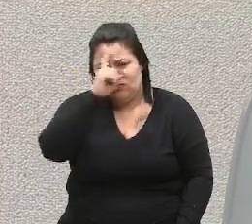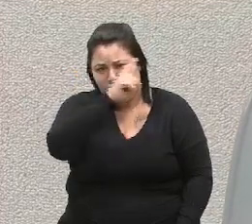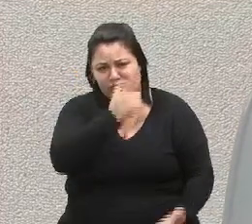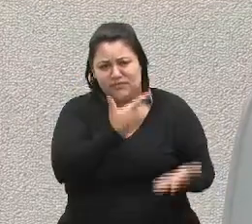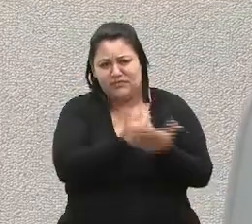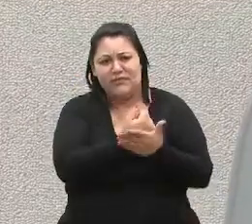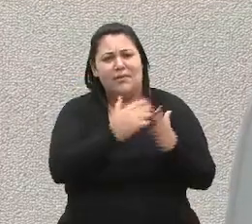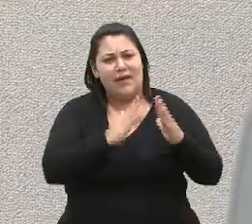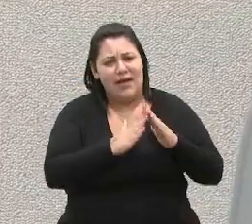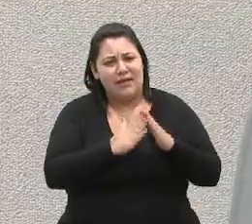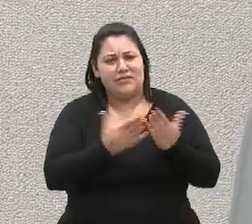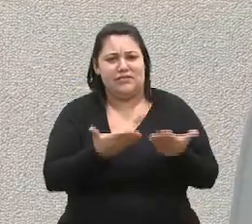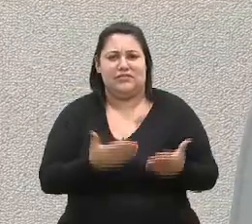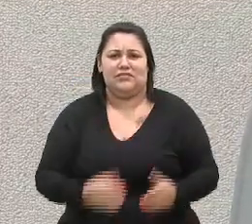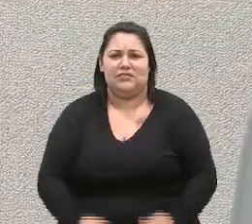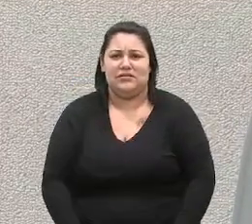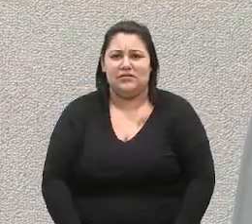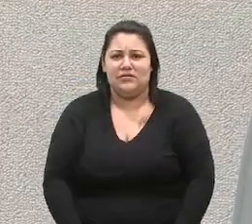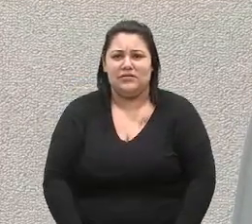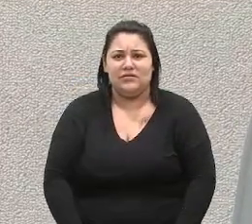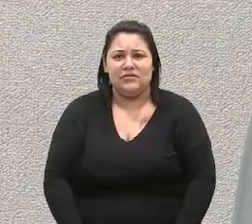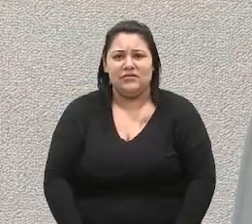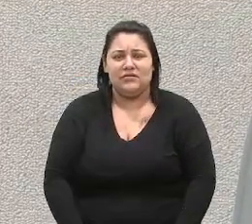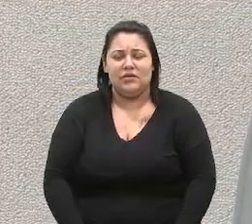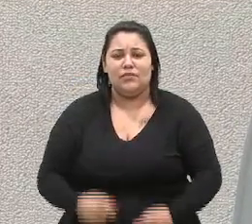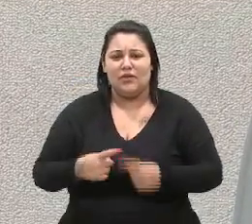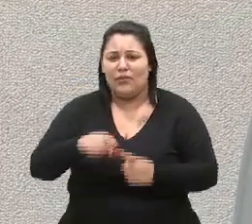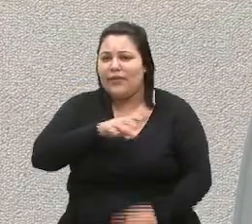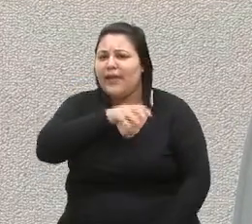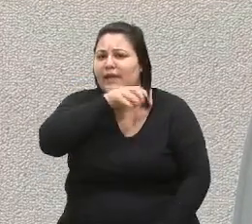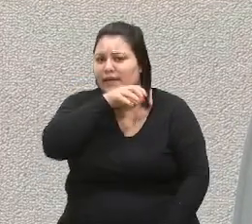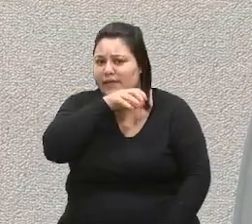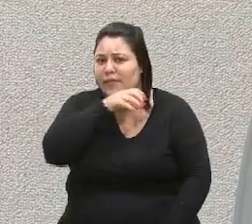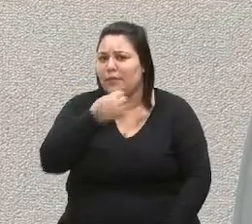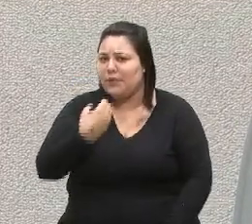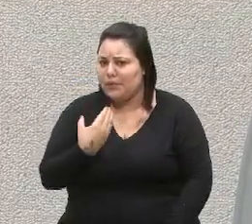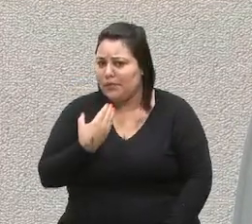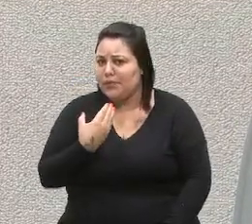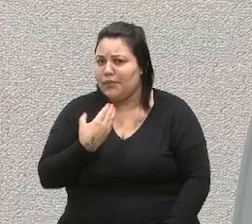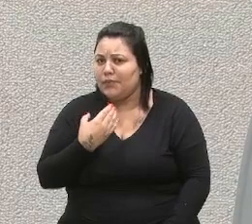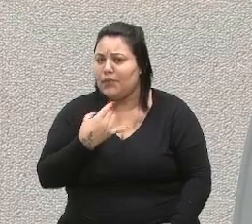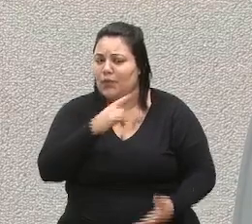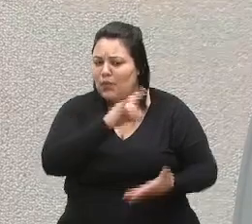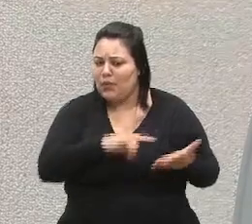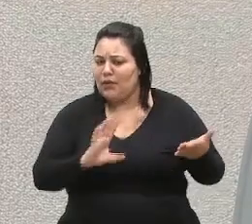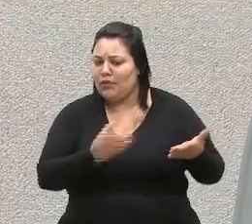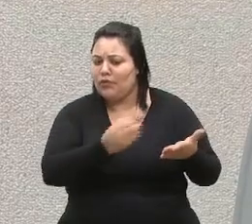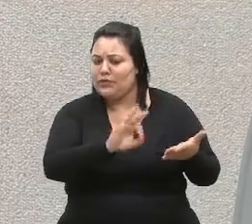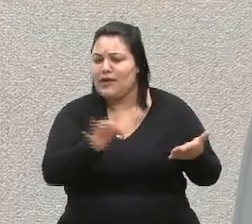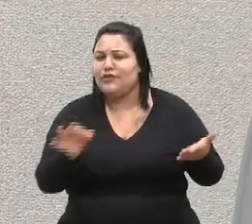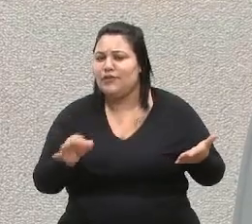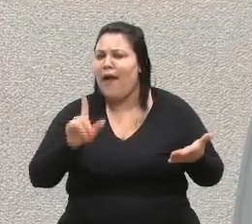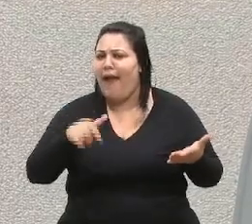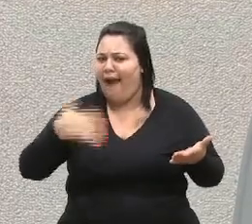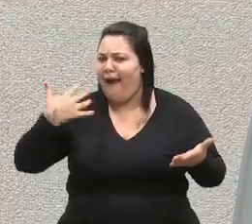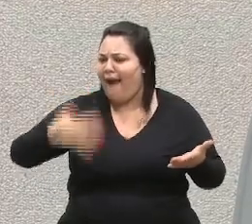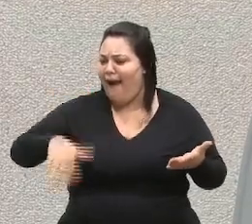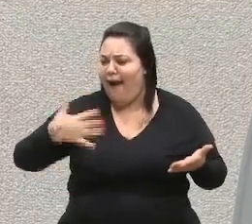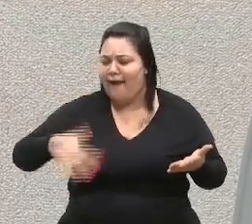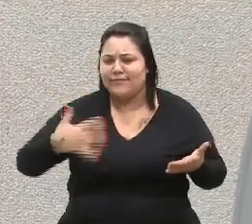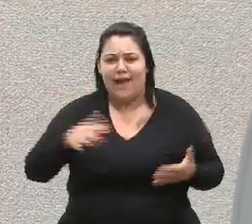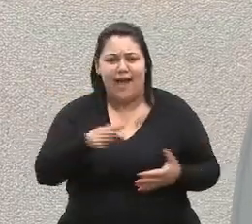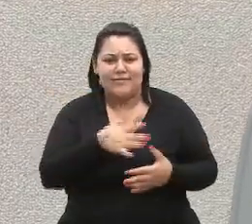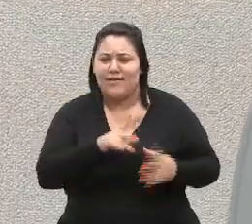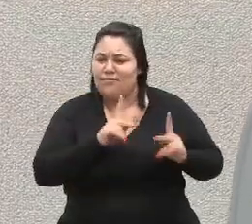imóvel. O imóvel regular custa caro. As pessoas às vezes não têm a renda o suficiente